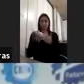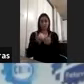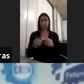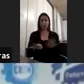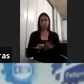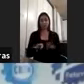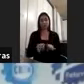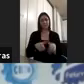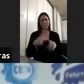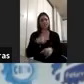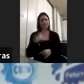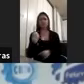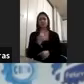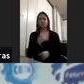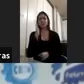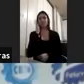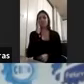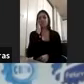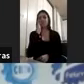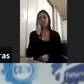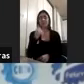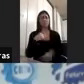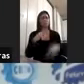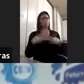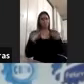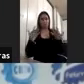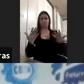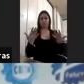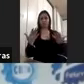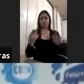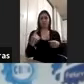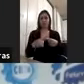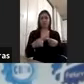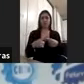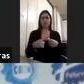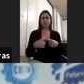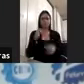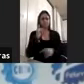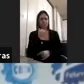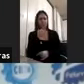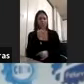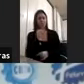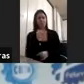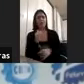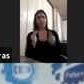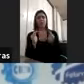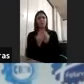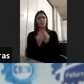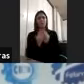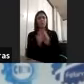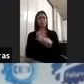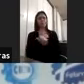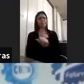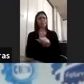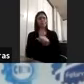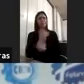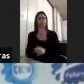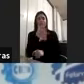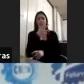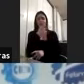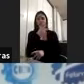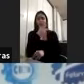assim, o que está me chocando nesse momento é o fato de você falar de que eles demoram para aceitar a restrição,